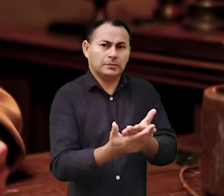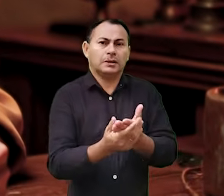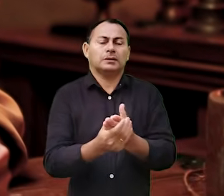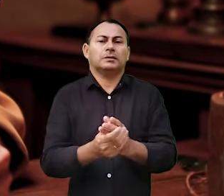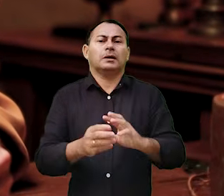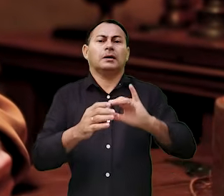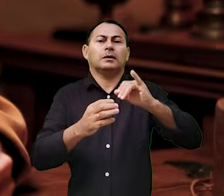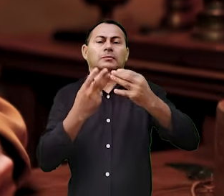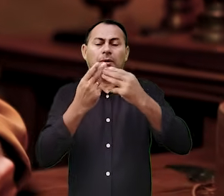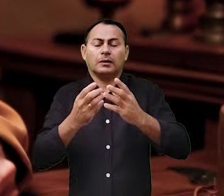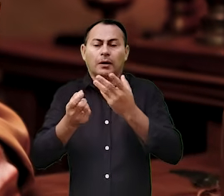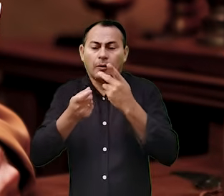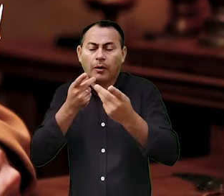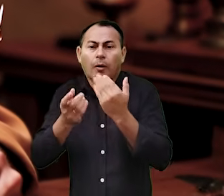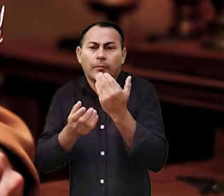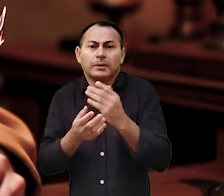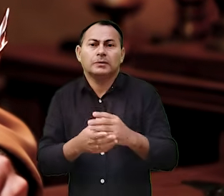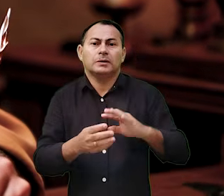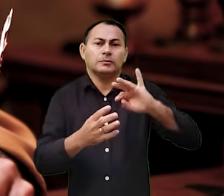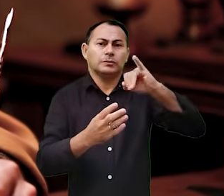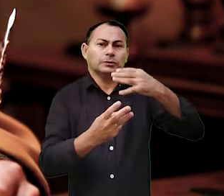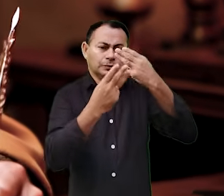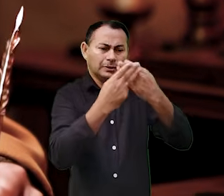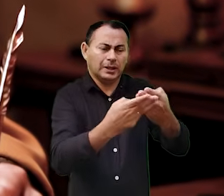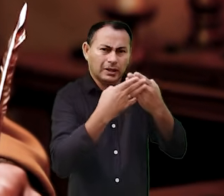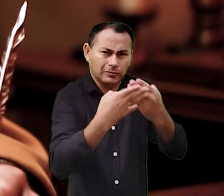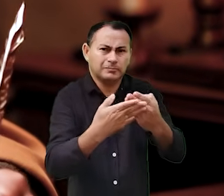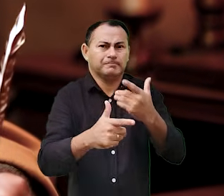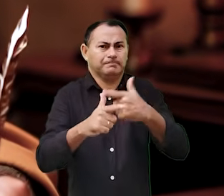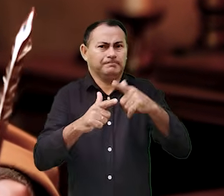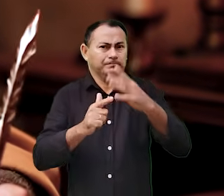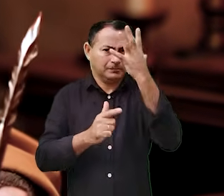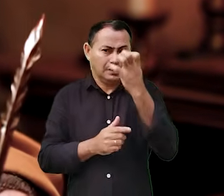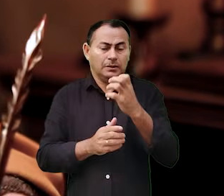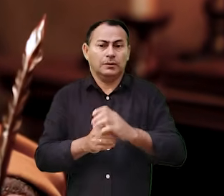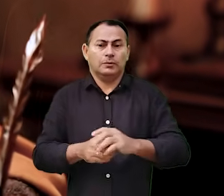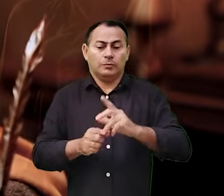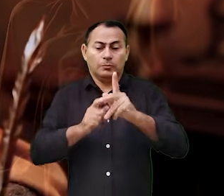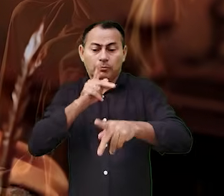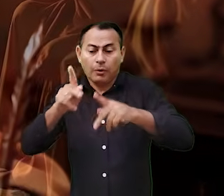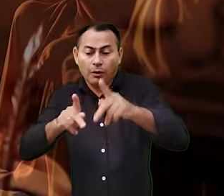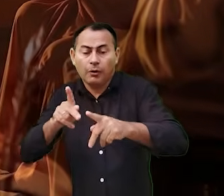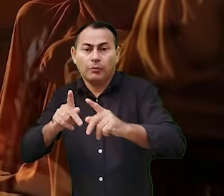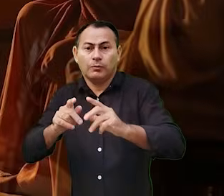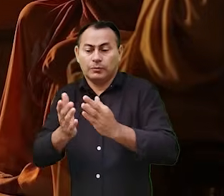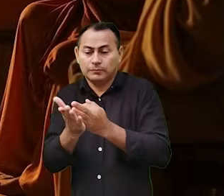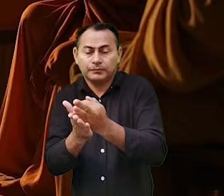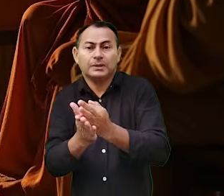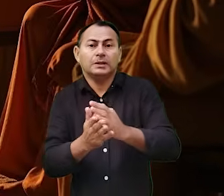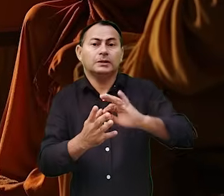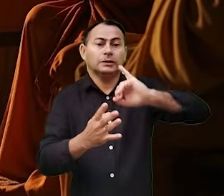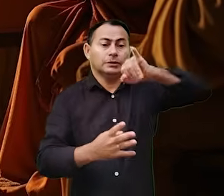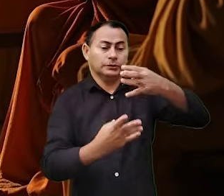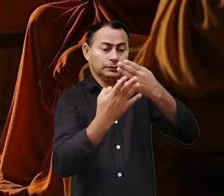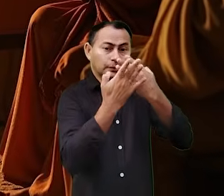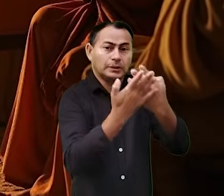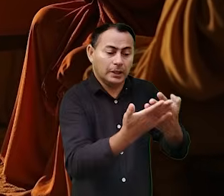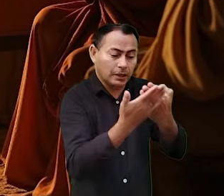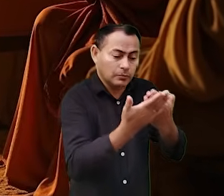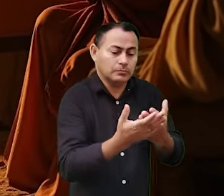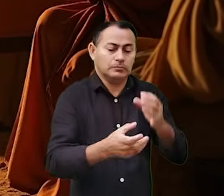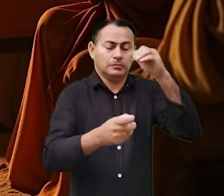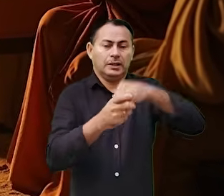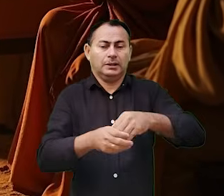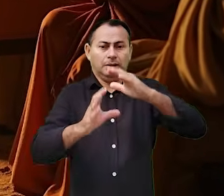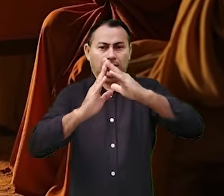leis de Moisés referentes à comida. Isso virou um problema sério quando gentios e judeus passaram a conviver na